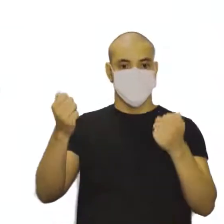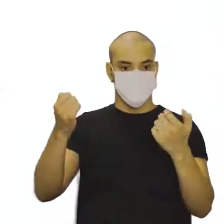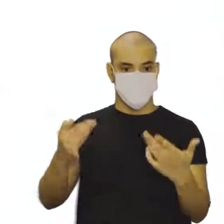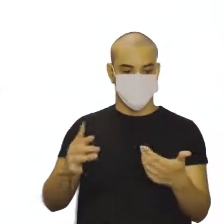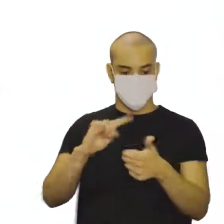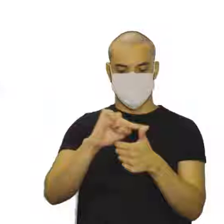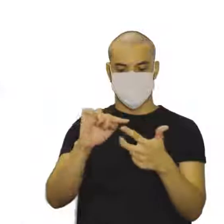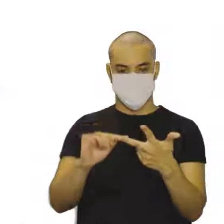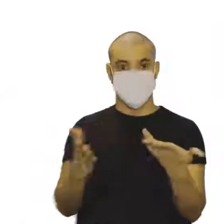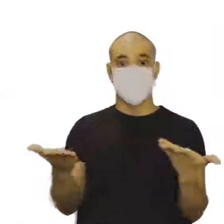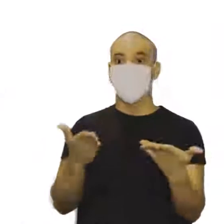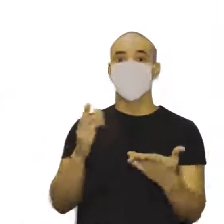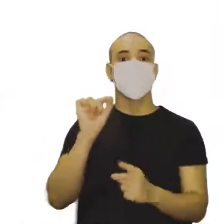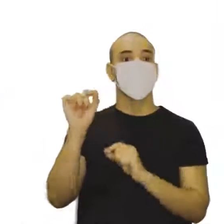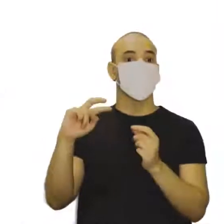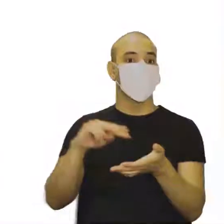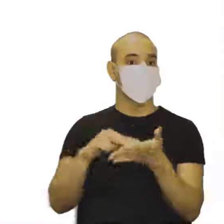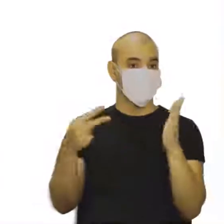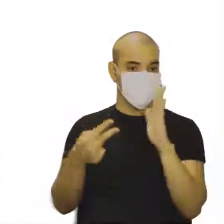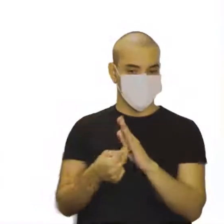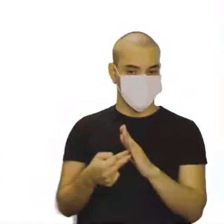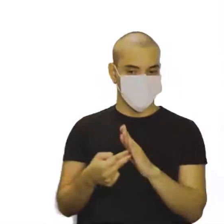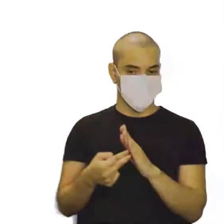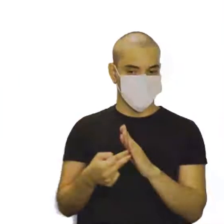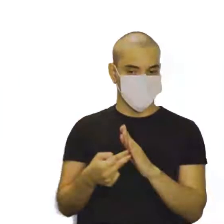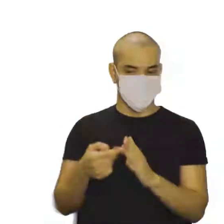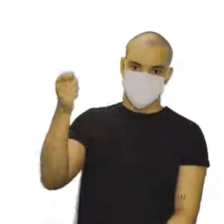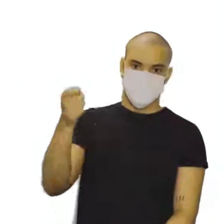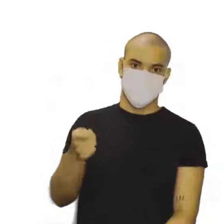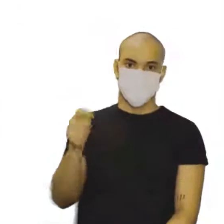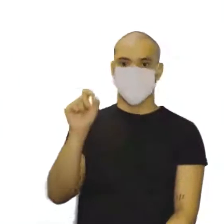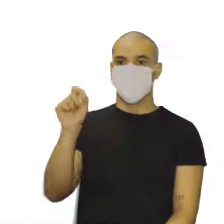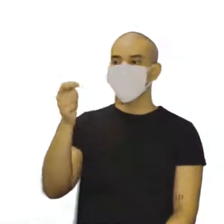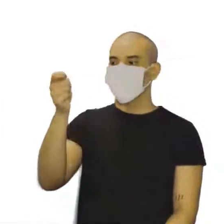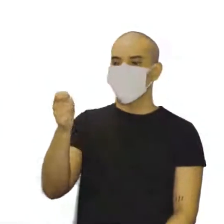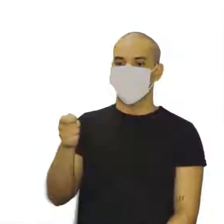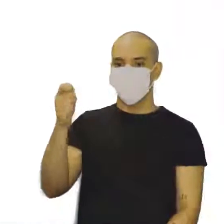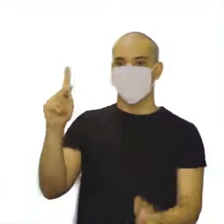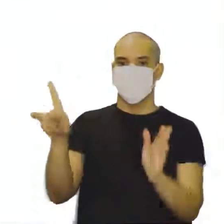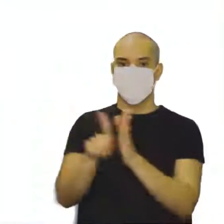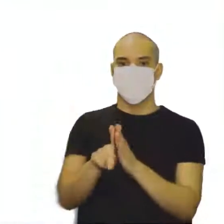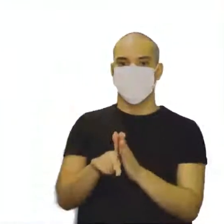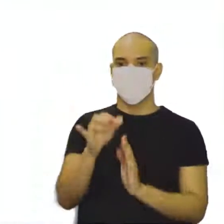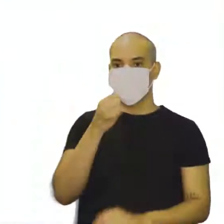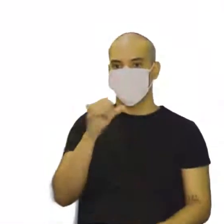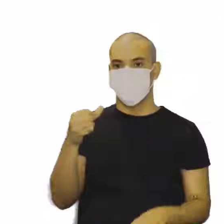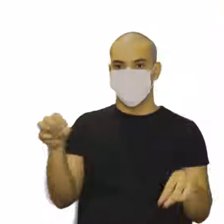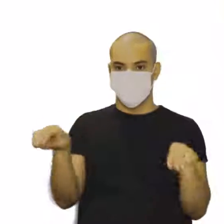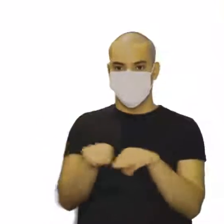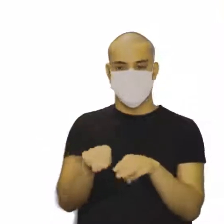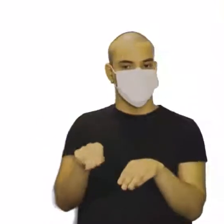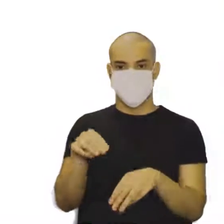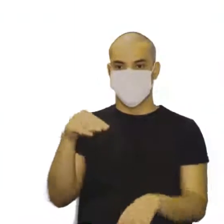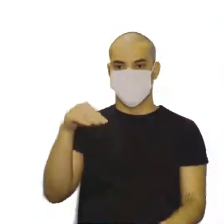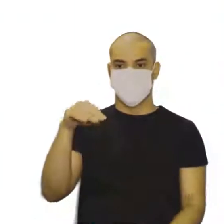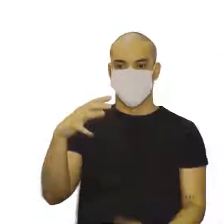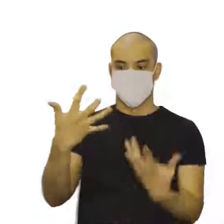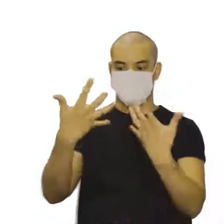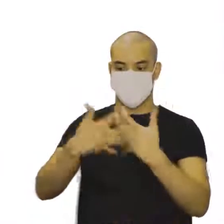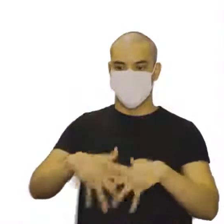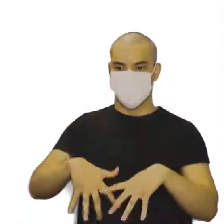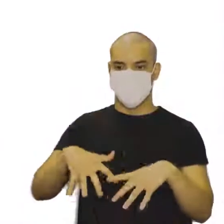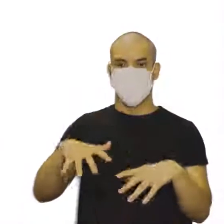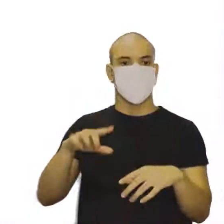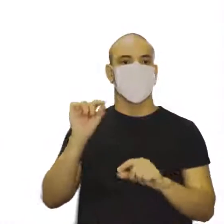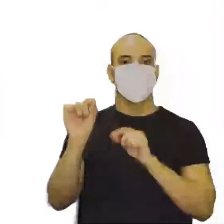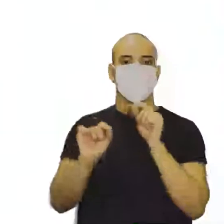incêndio e os para-raios. Bom, o disjuntor é um dispositivo eletromecânico que funciona